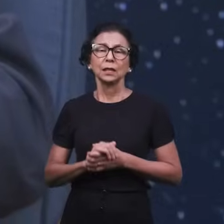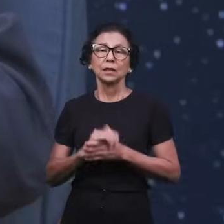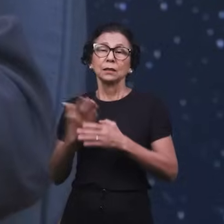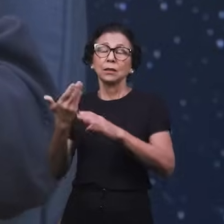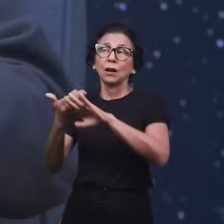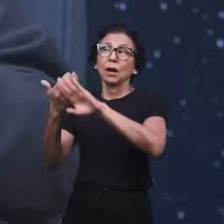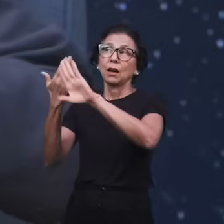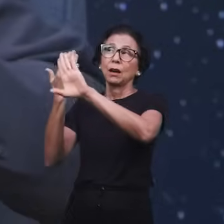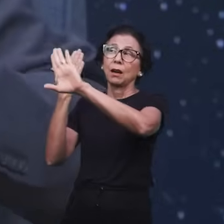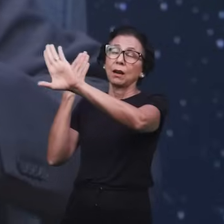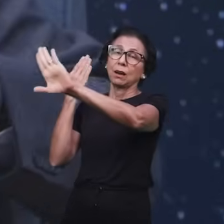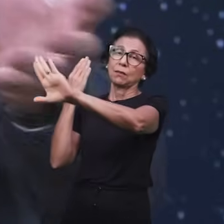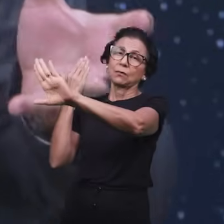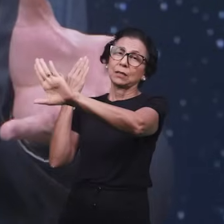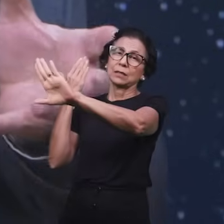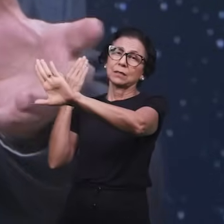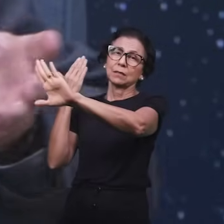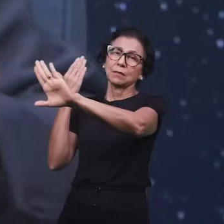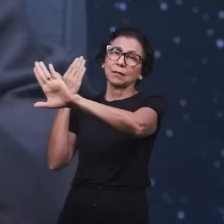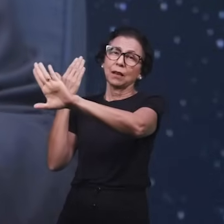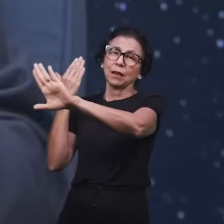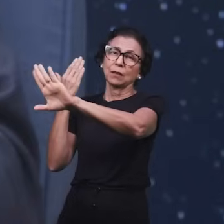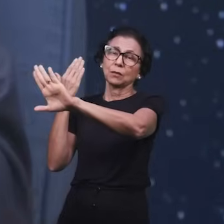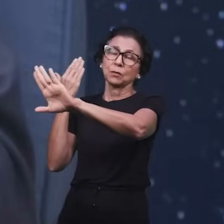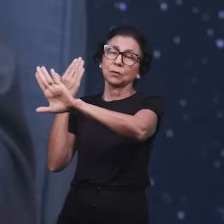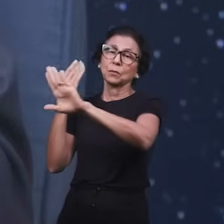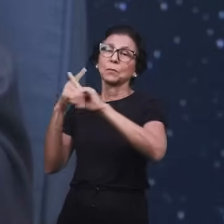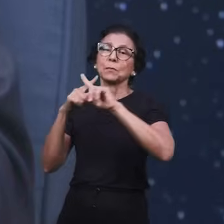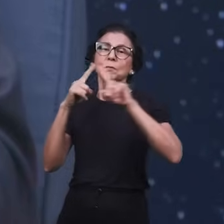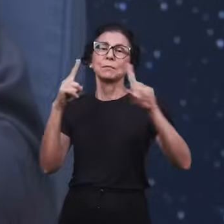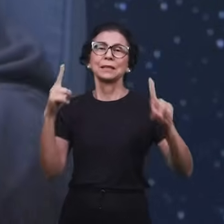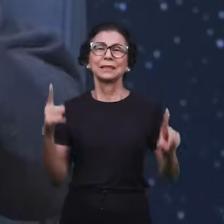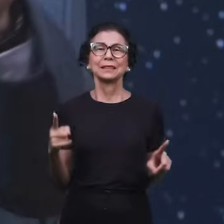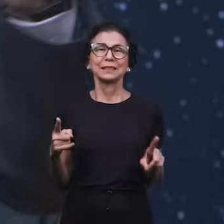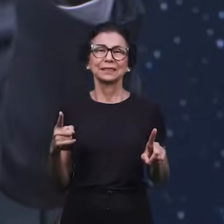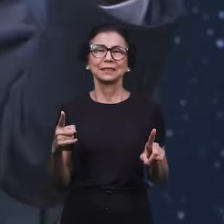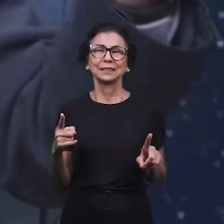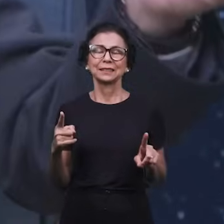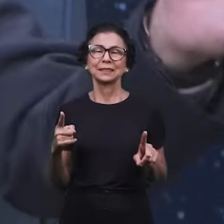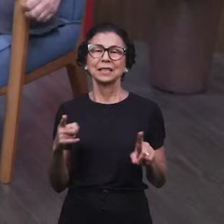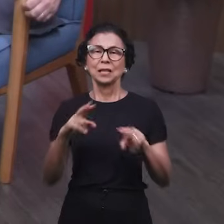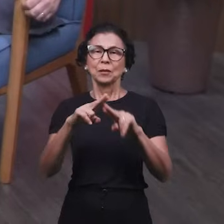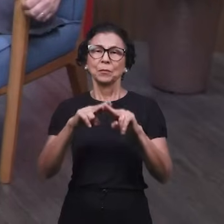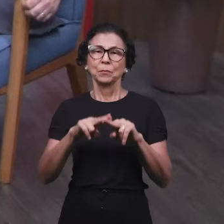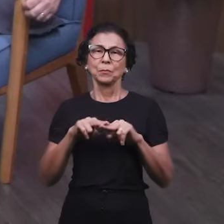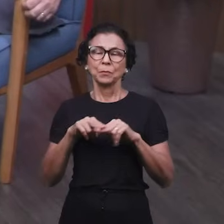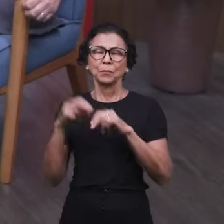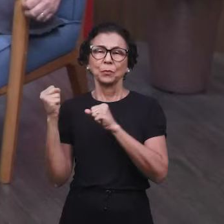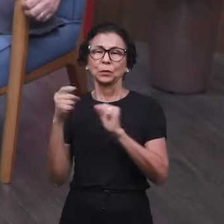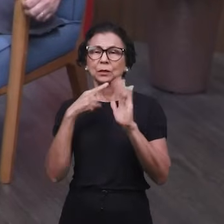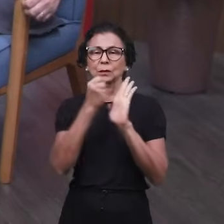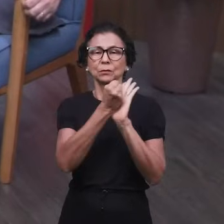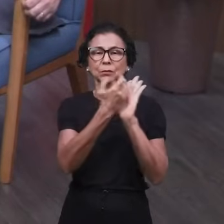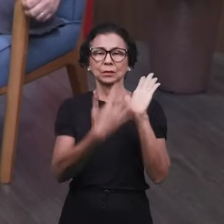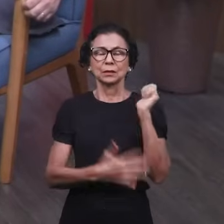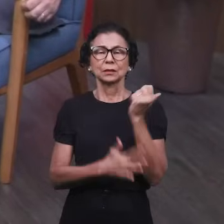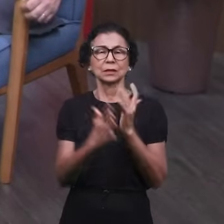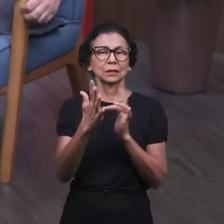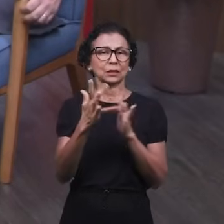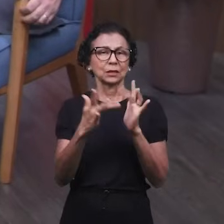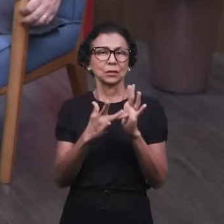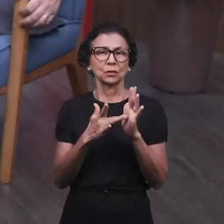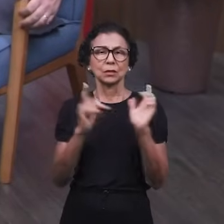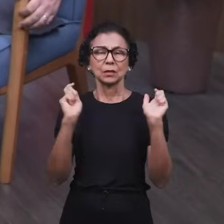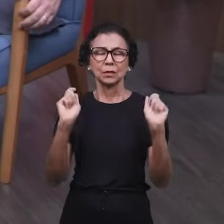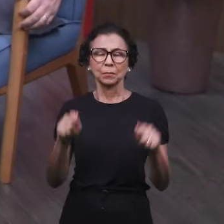é, ou pode ser, se ele quiser, justificado pelo poder do sangue de Jesus, ter